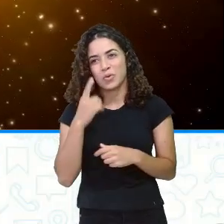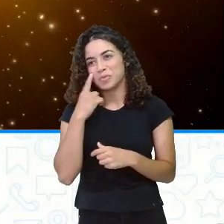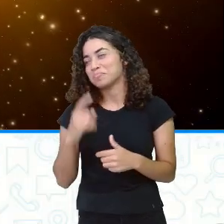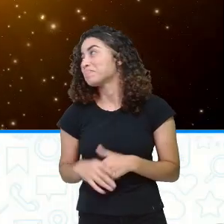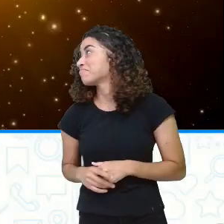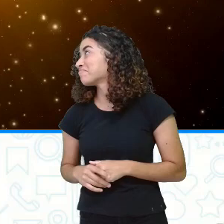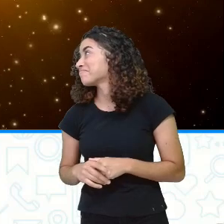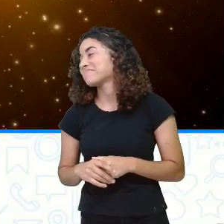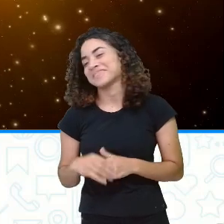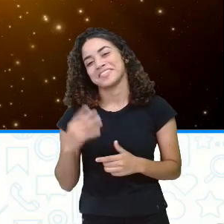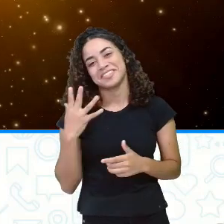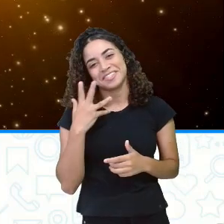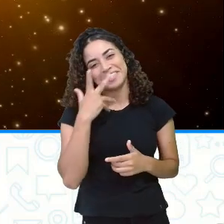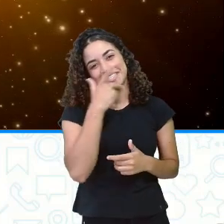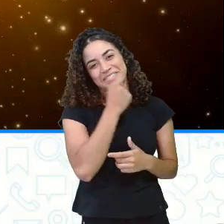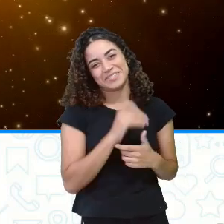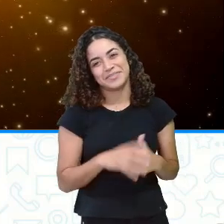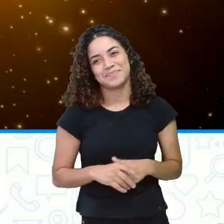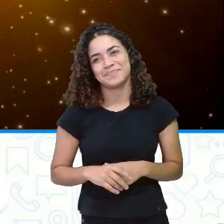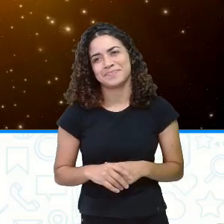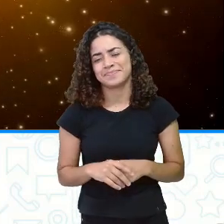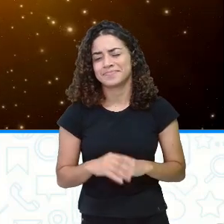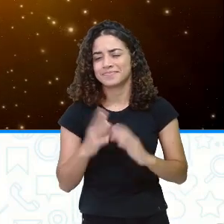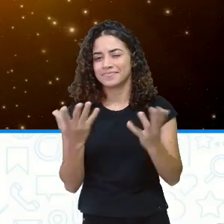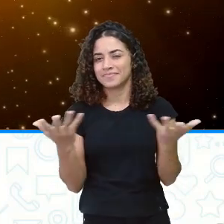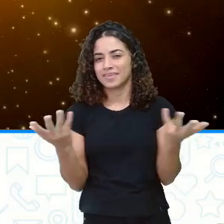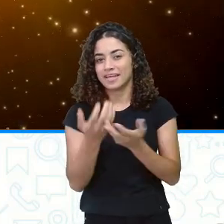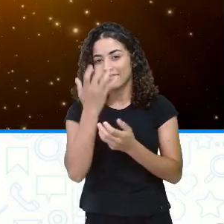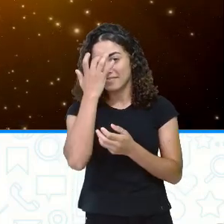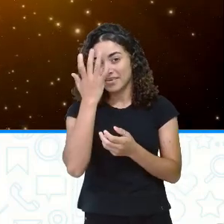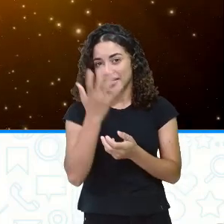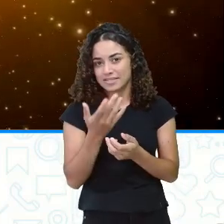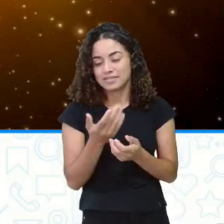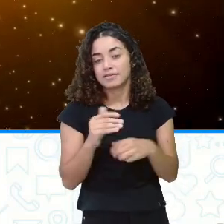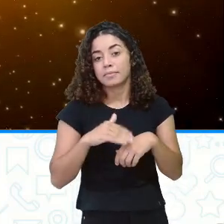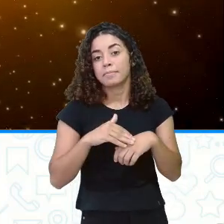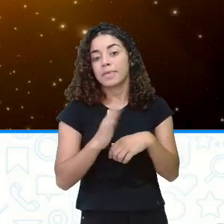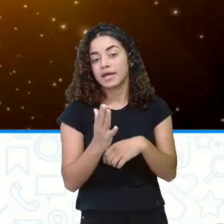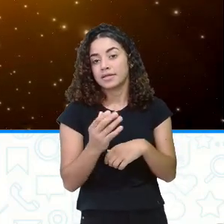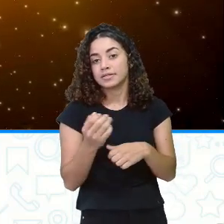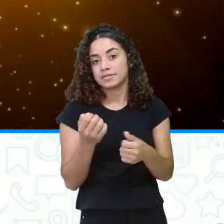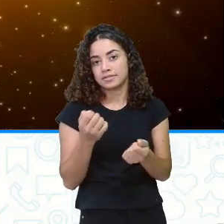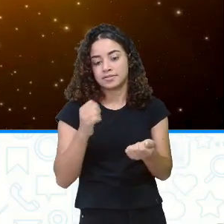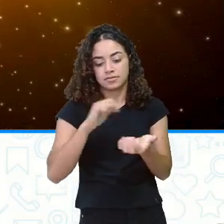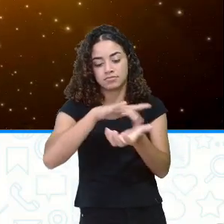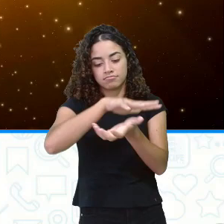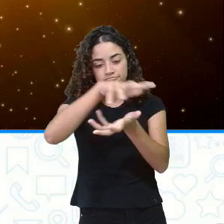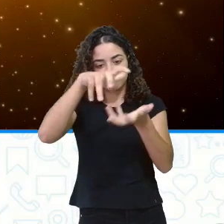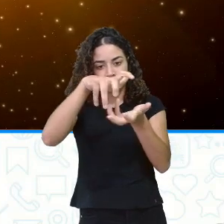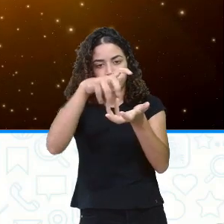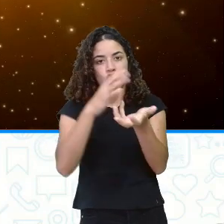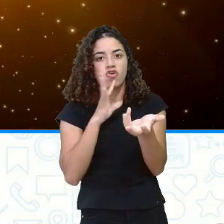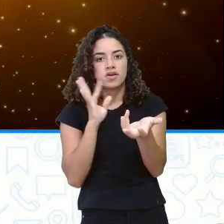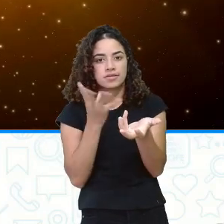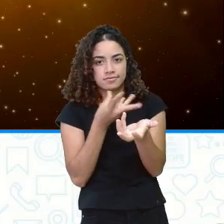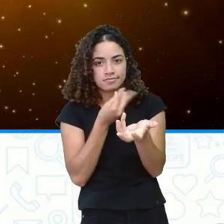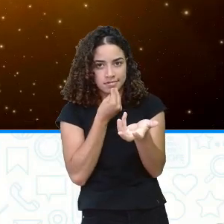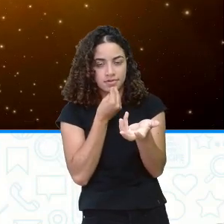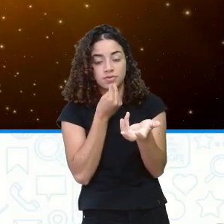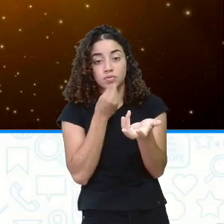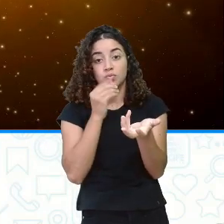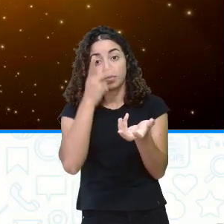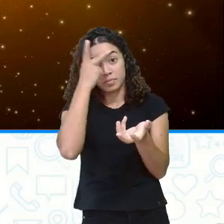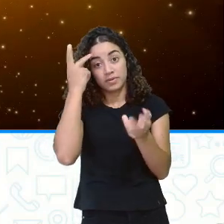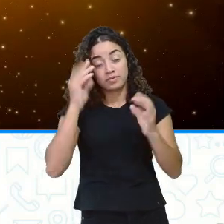está bonitinho aí. E para facilitar o conhecimento do nosso planeta, os seres humanos,